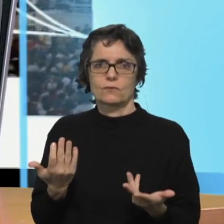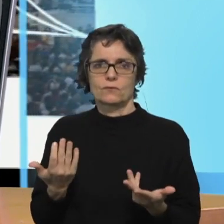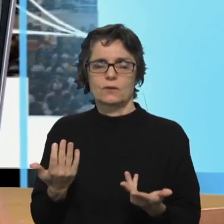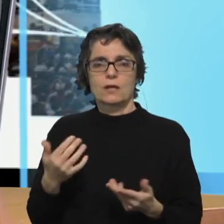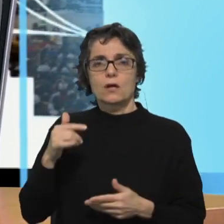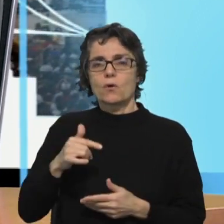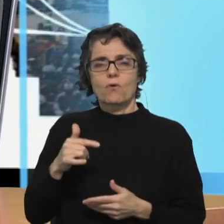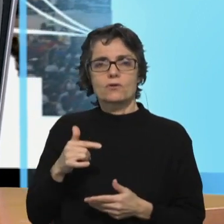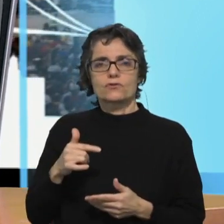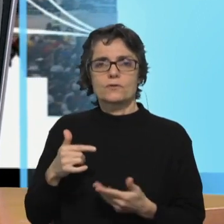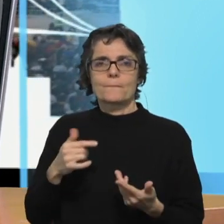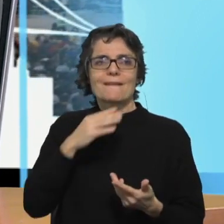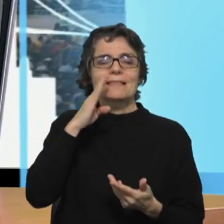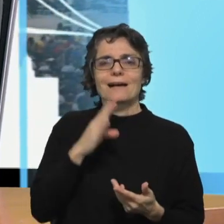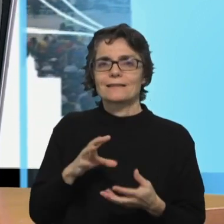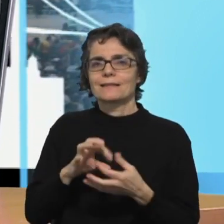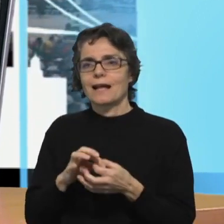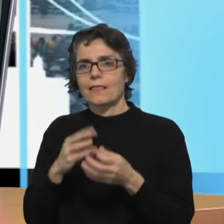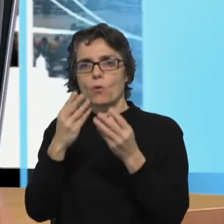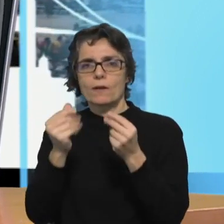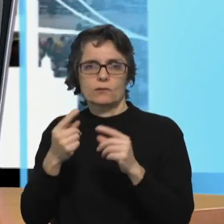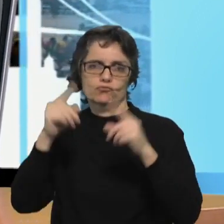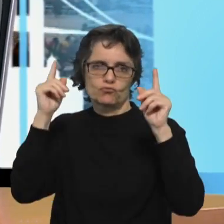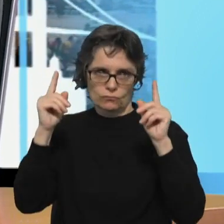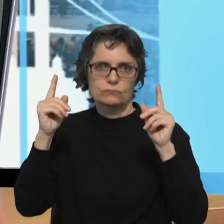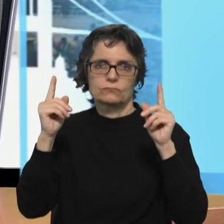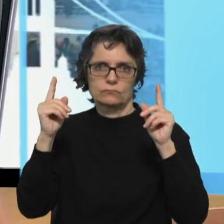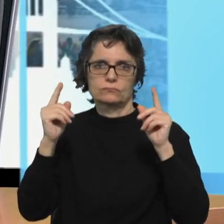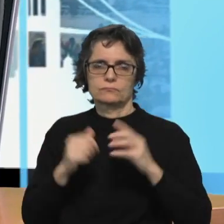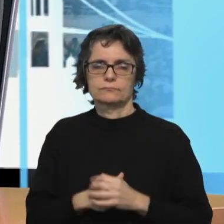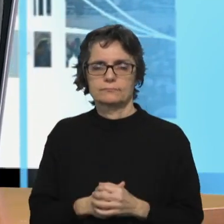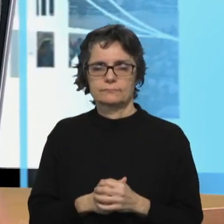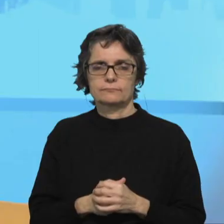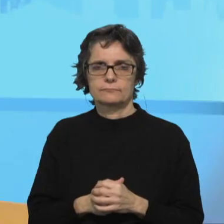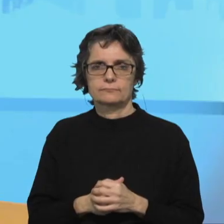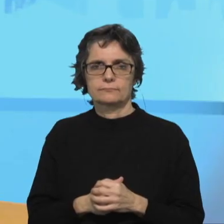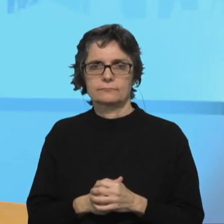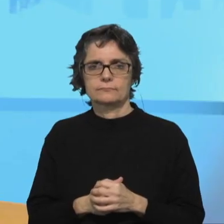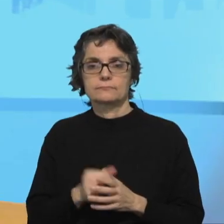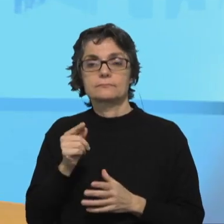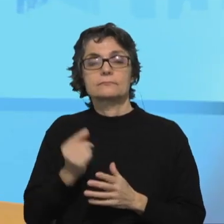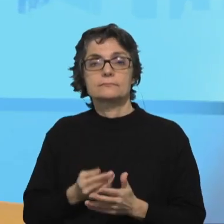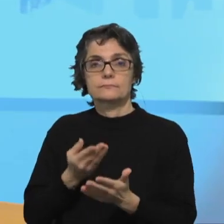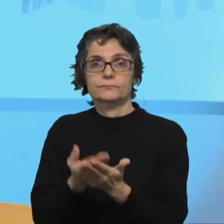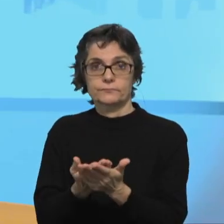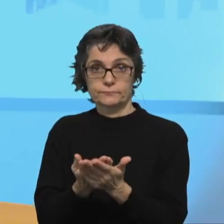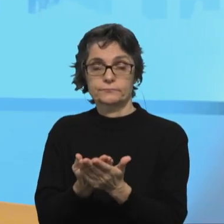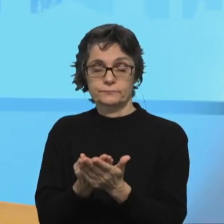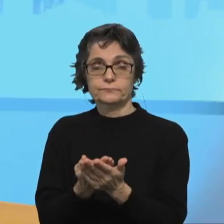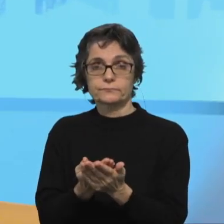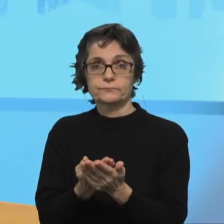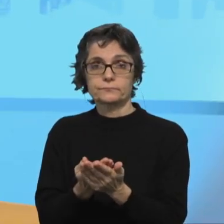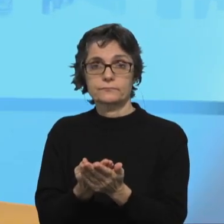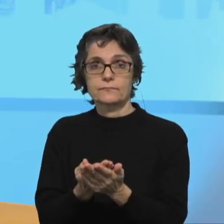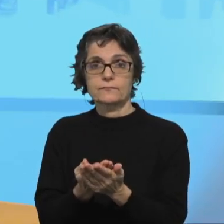de implementar este processo de catequese com qualidade não depende dos poucos anos. Esta é uma proposta também que não é